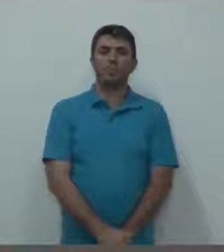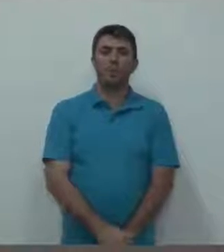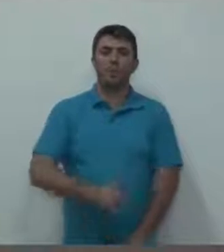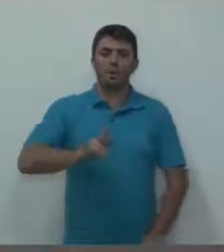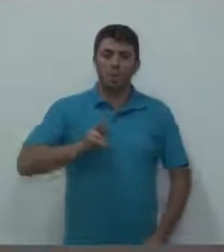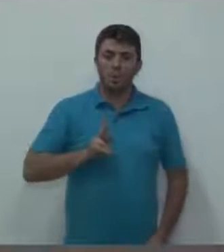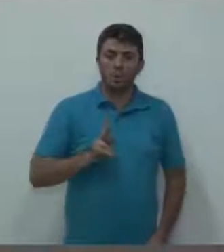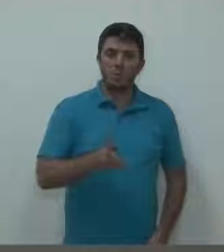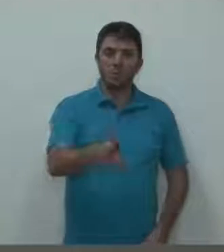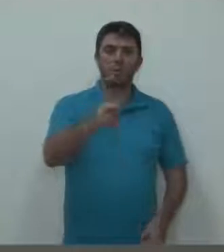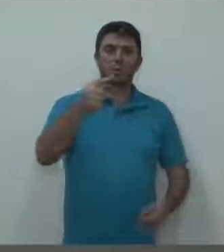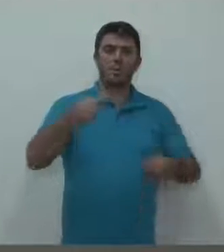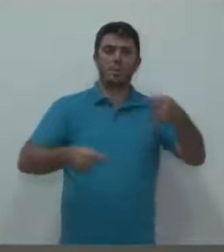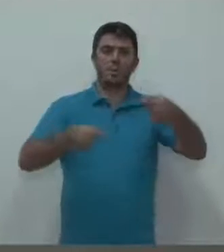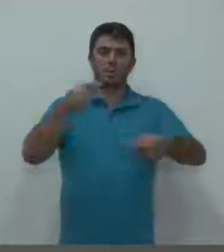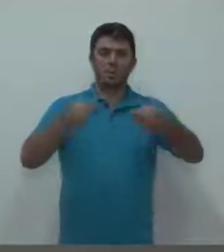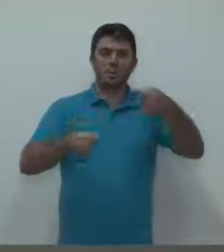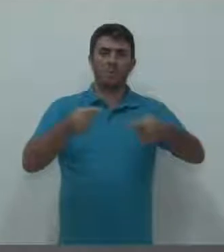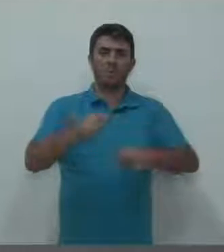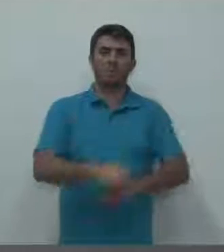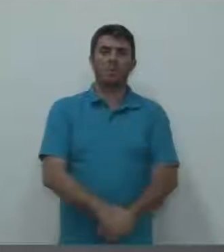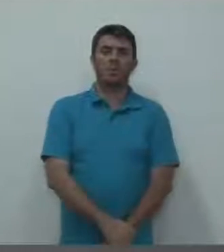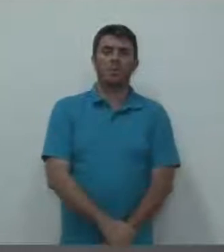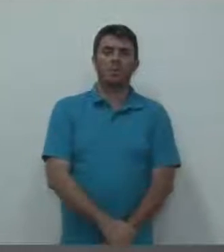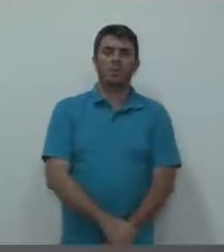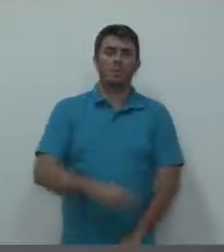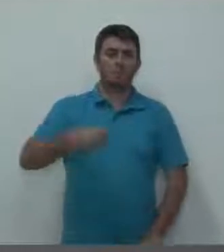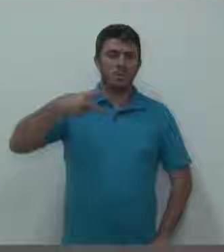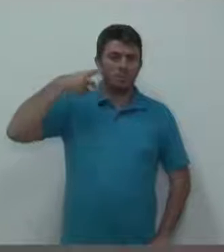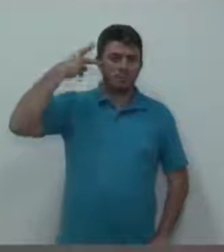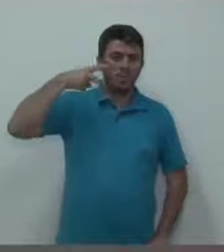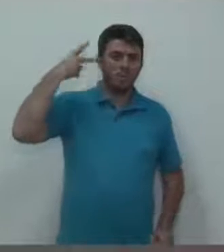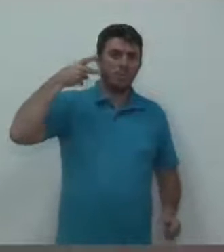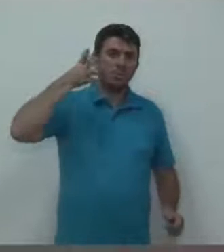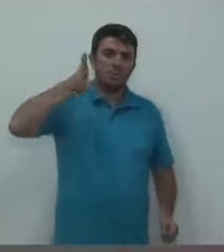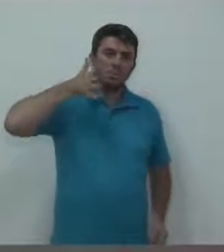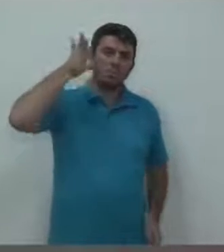Continua em discussão. Peço a palavra. Tem a palavra, vereador.